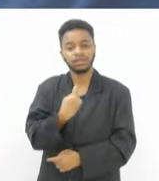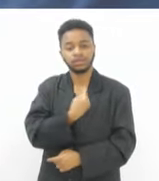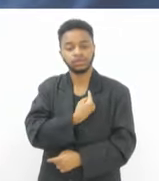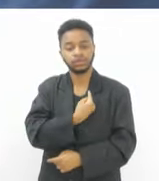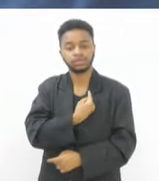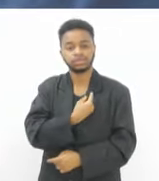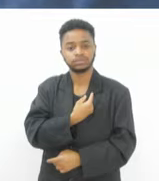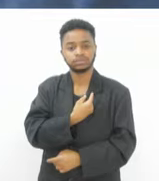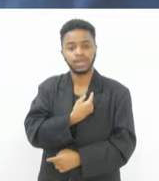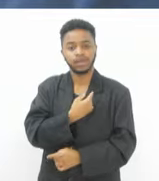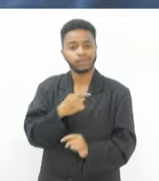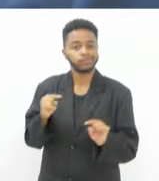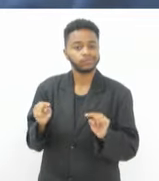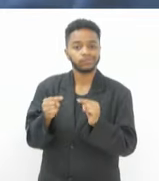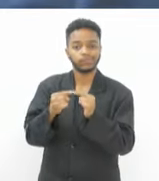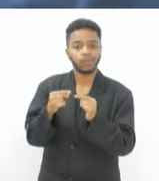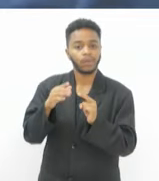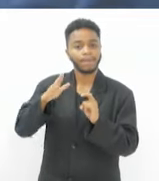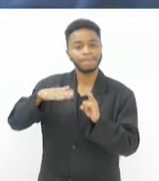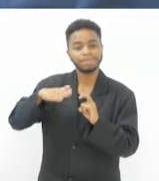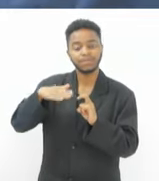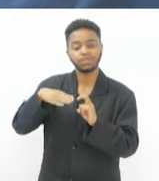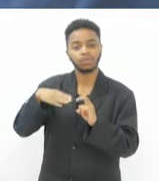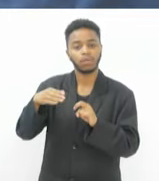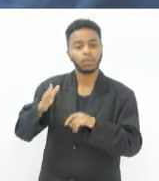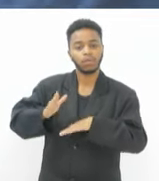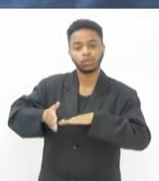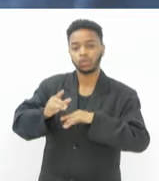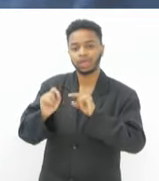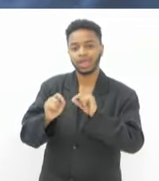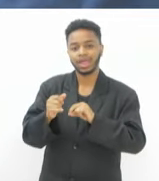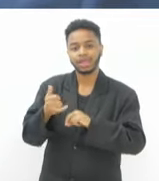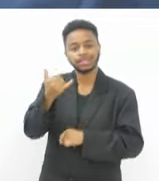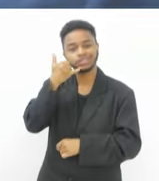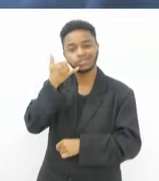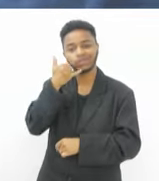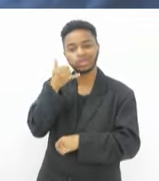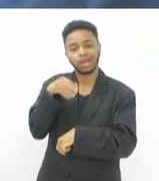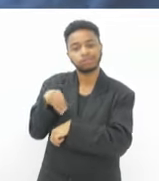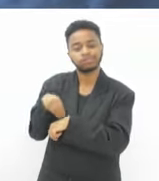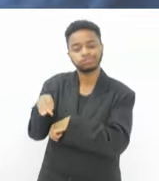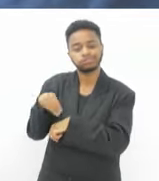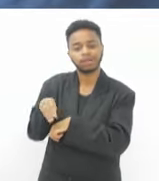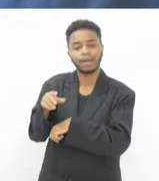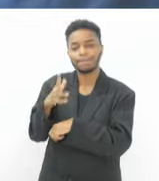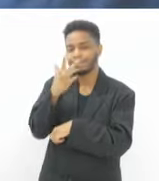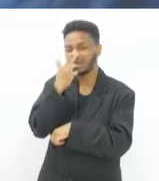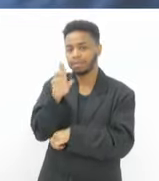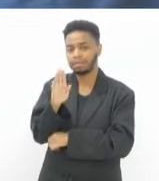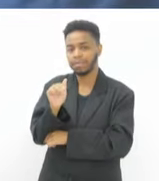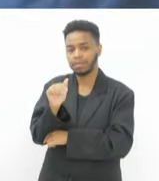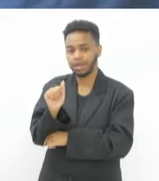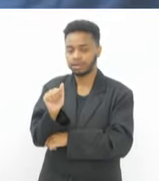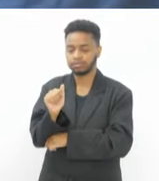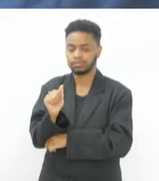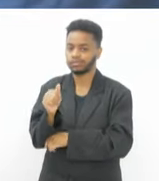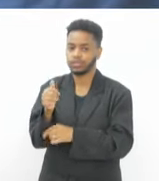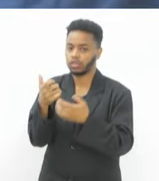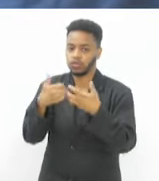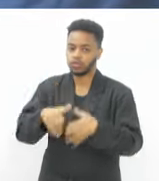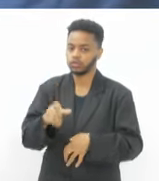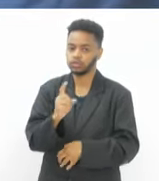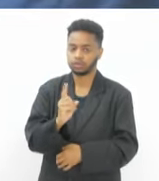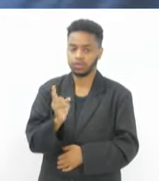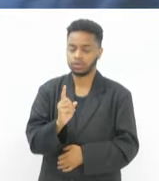mito da modernidade, que é a tela funcionando como uma babá. Isso não funciona,